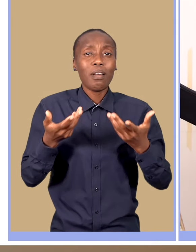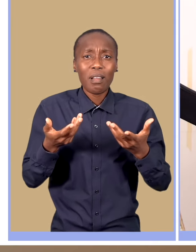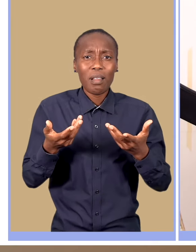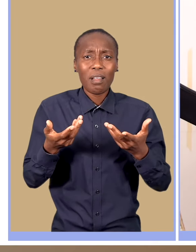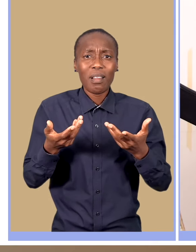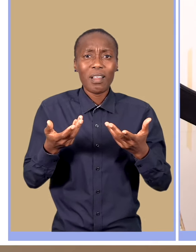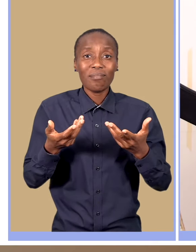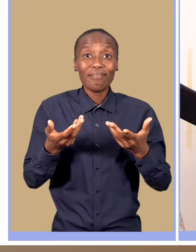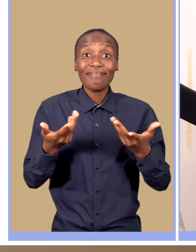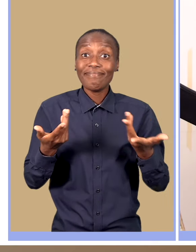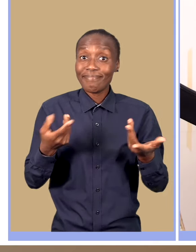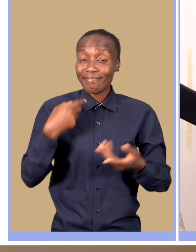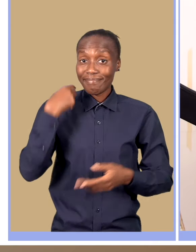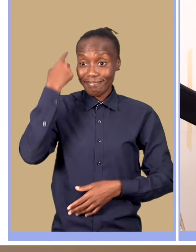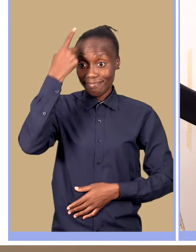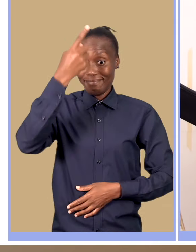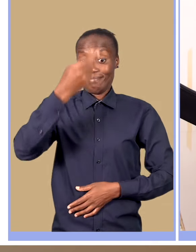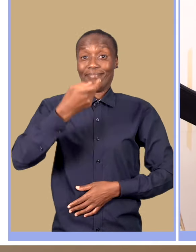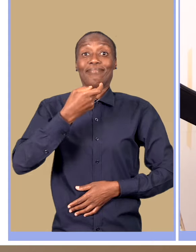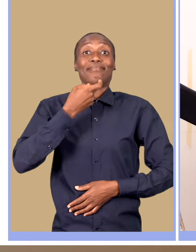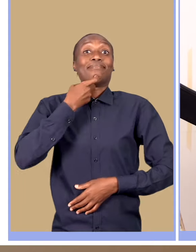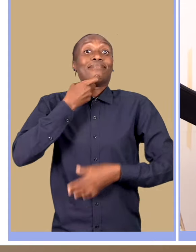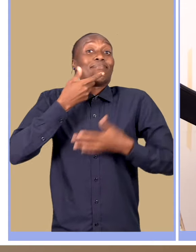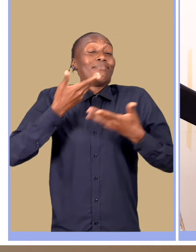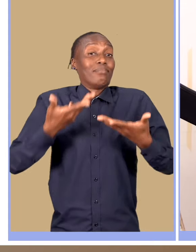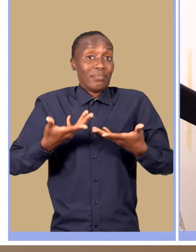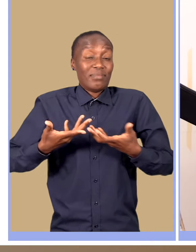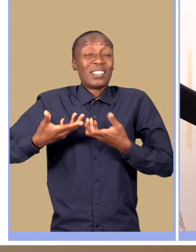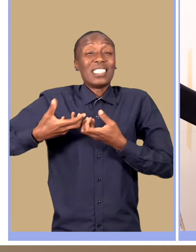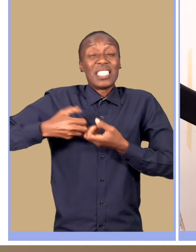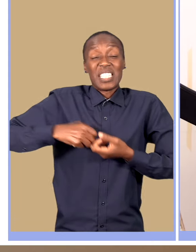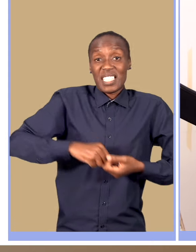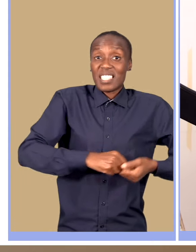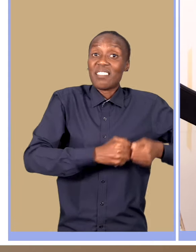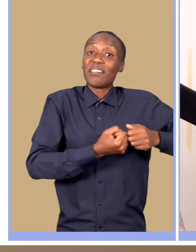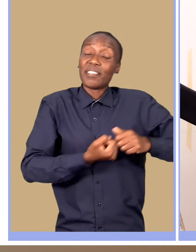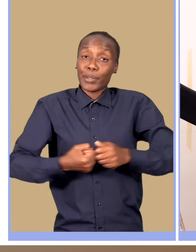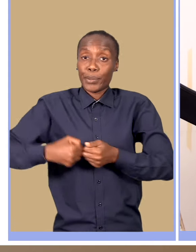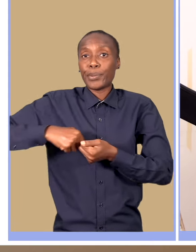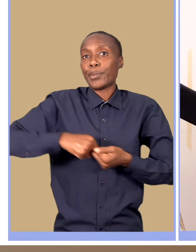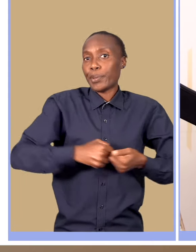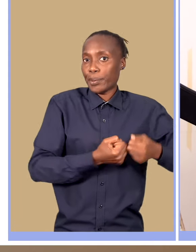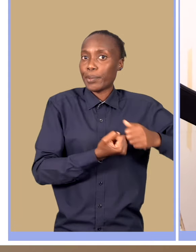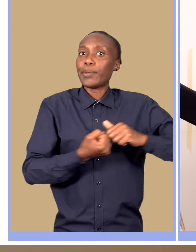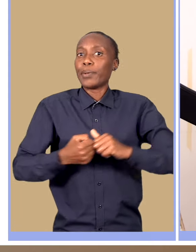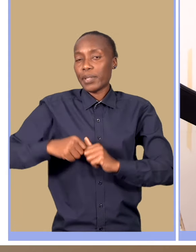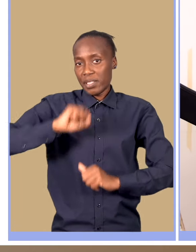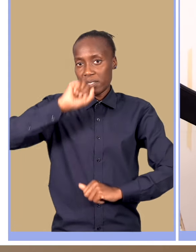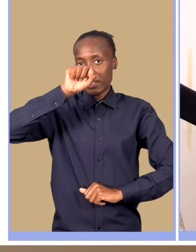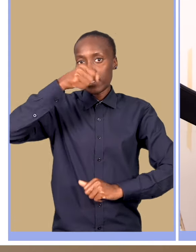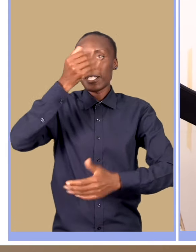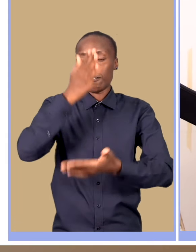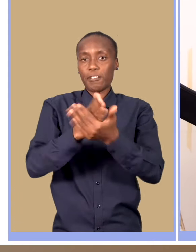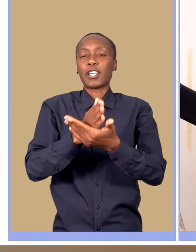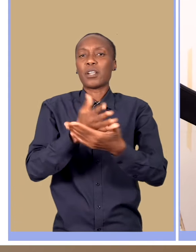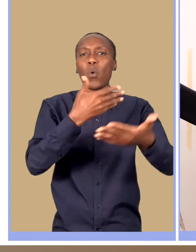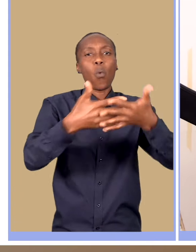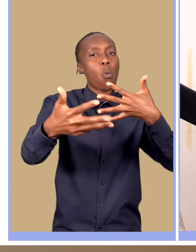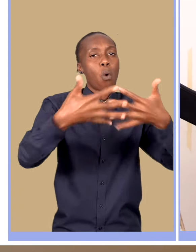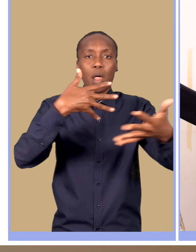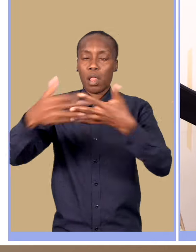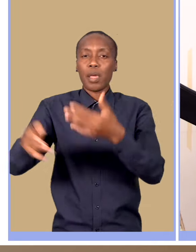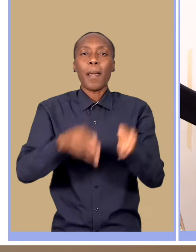maior desafio, olhando para mim mesmo, e isto que dizes não é uma coisa do outro mundo, é possível que isso aconteça a